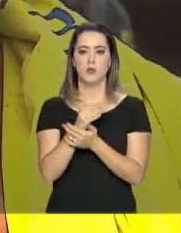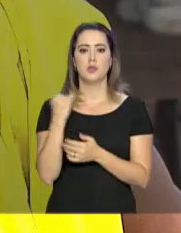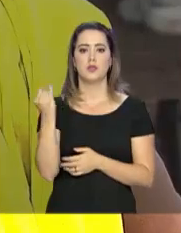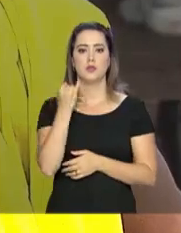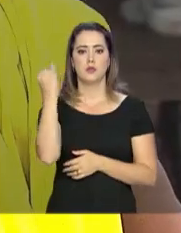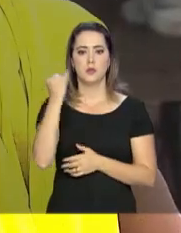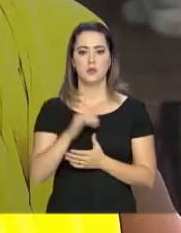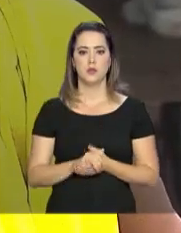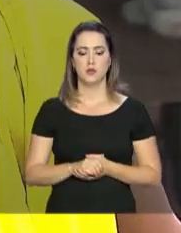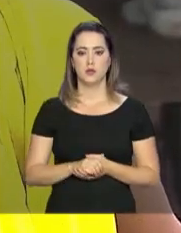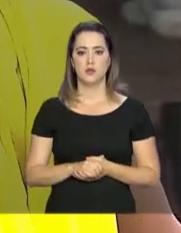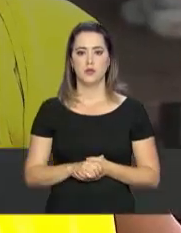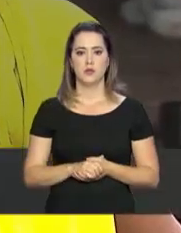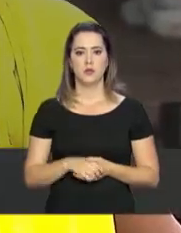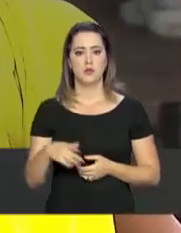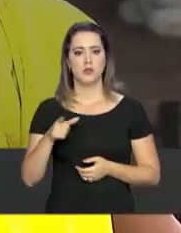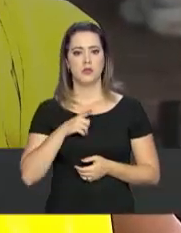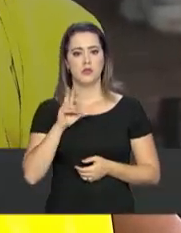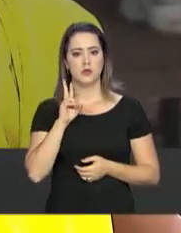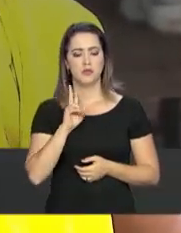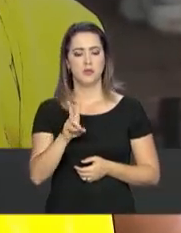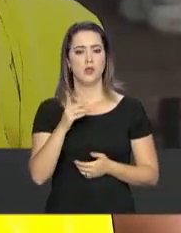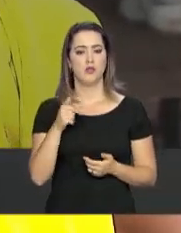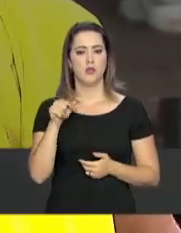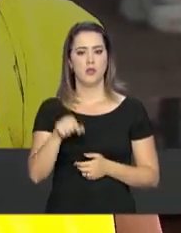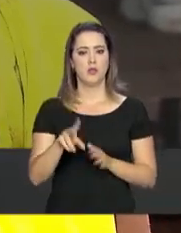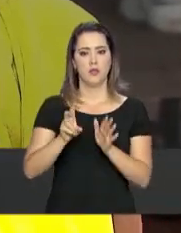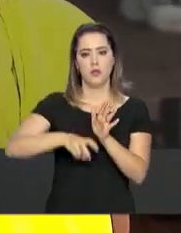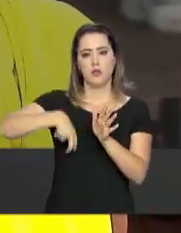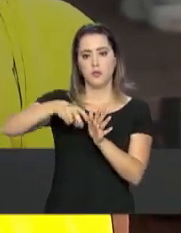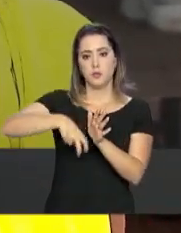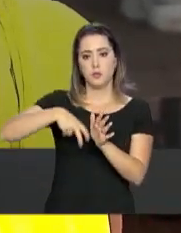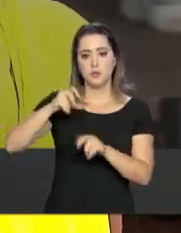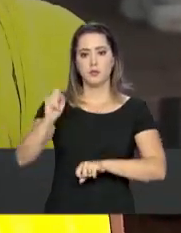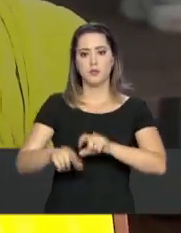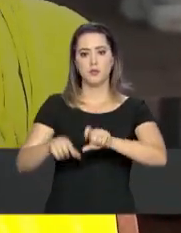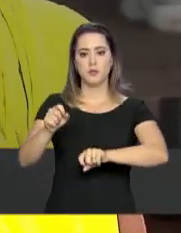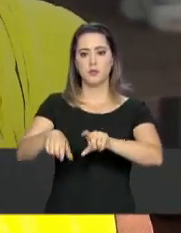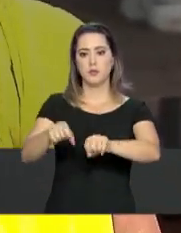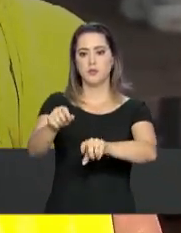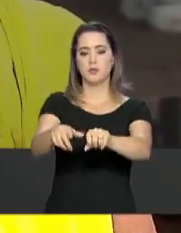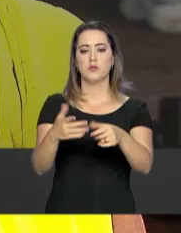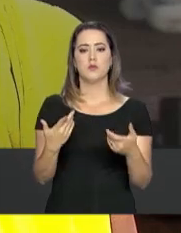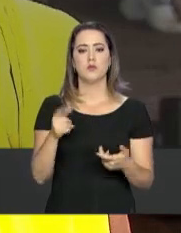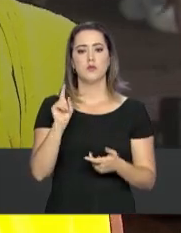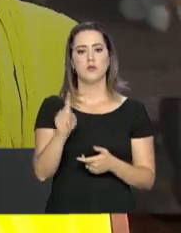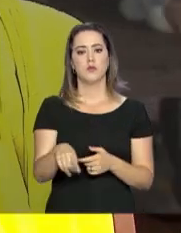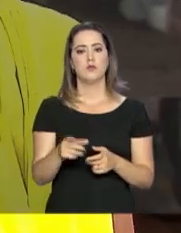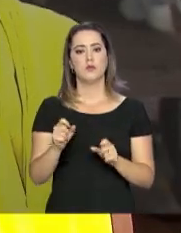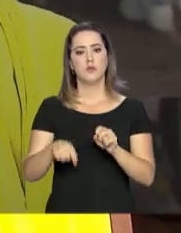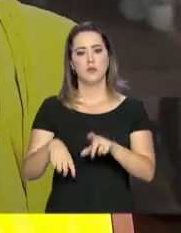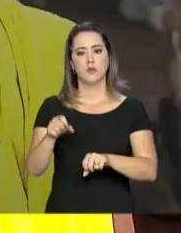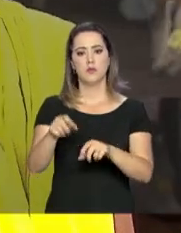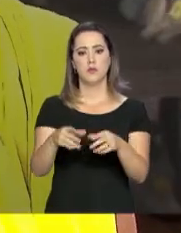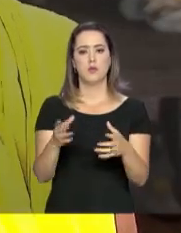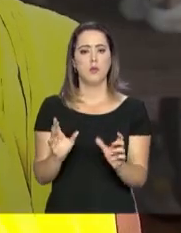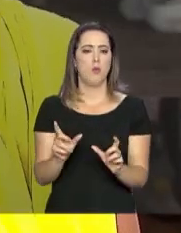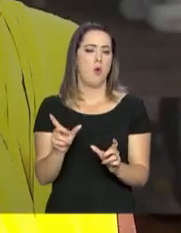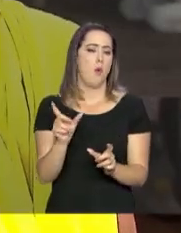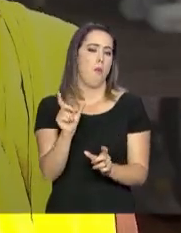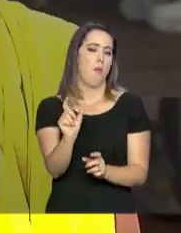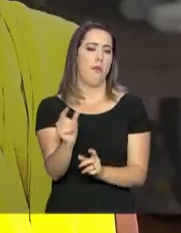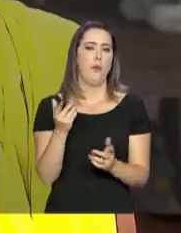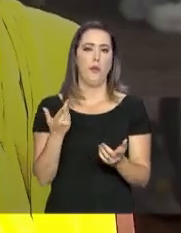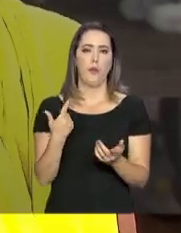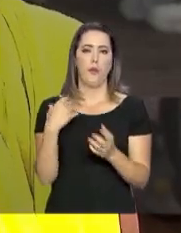aqui nesse povoado 9 bi roçando plantando ligue pra cá e miúda e é milho